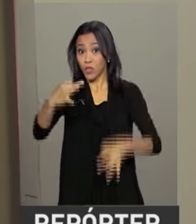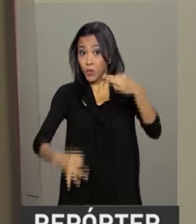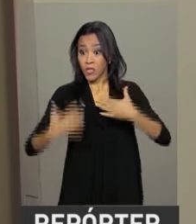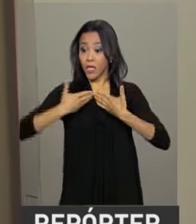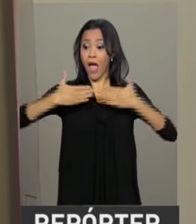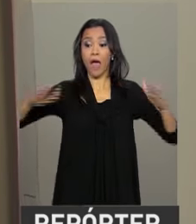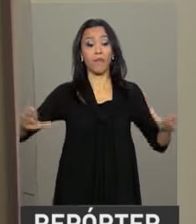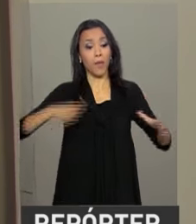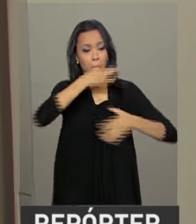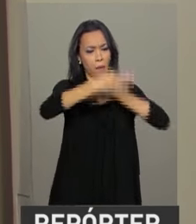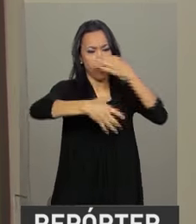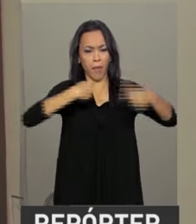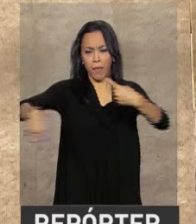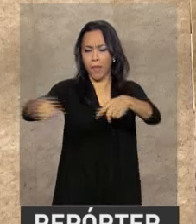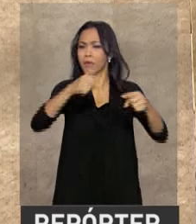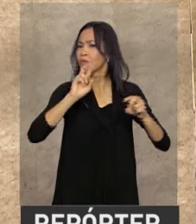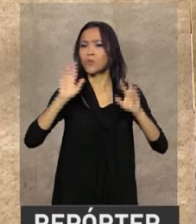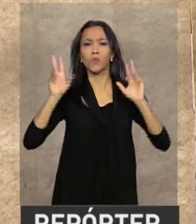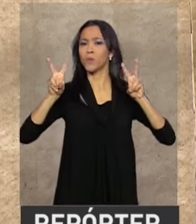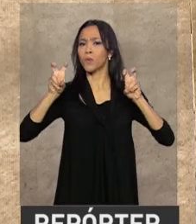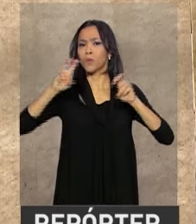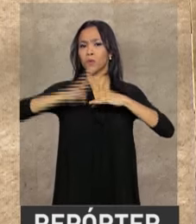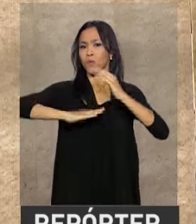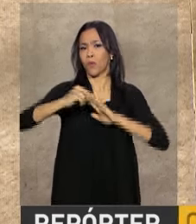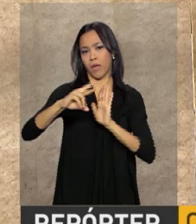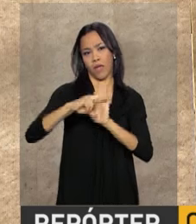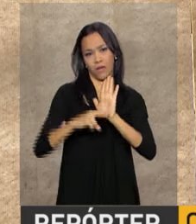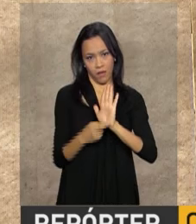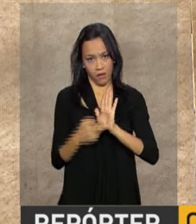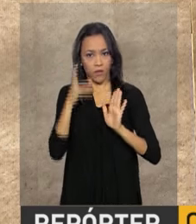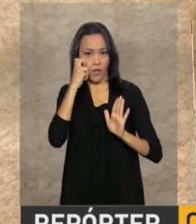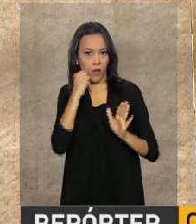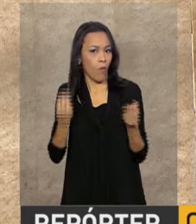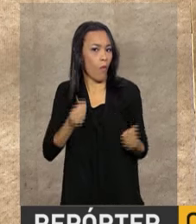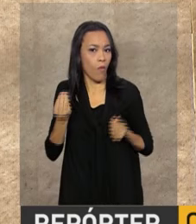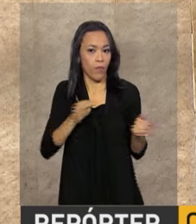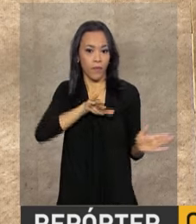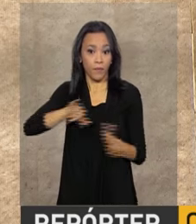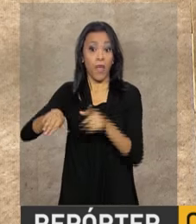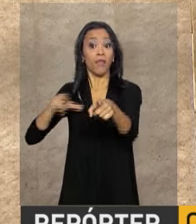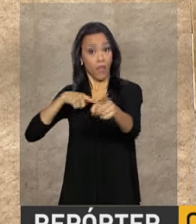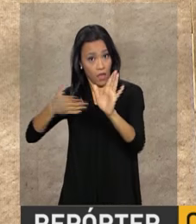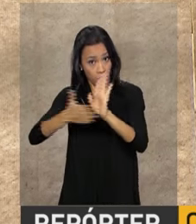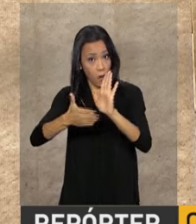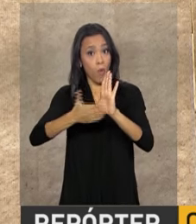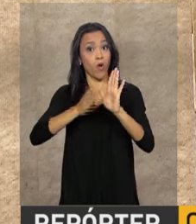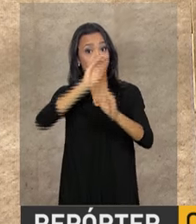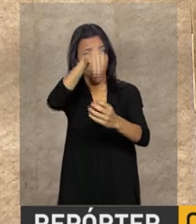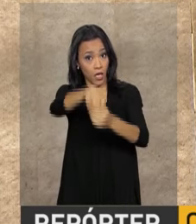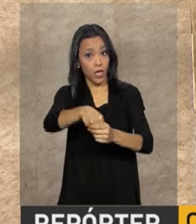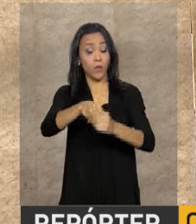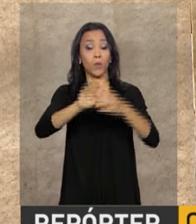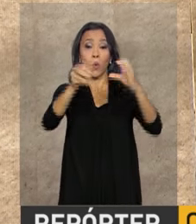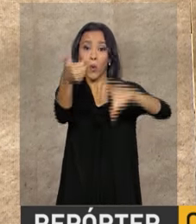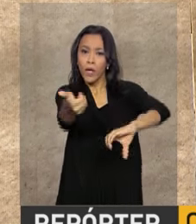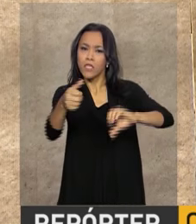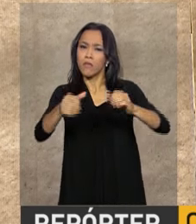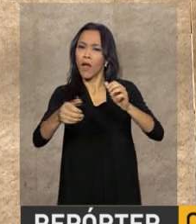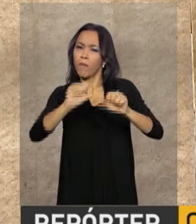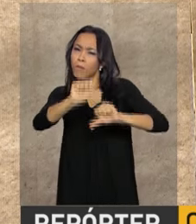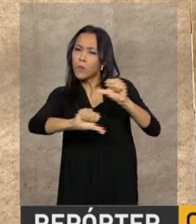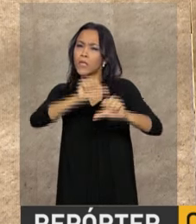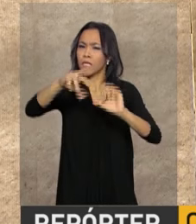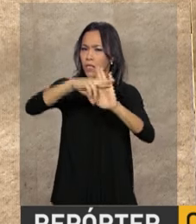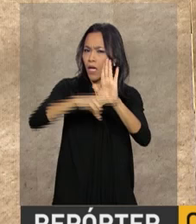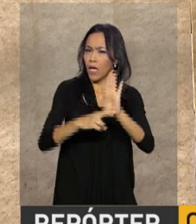debate público sobre as regras de adoção. Há muitas propostas já no Congresso, com alterações nesse sentido. E a gente resolveu juntar